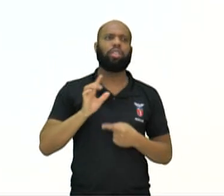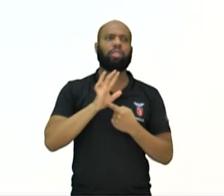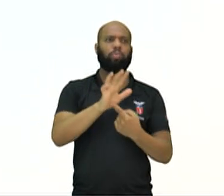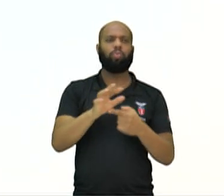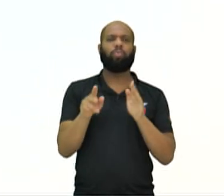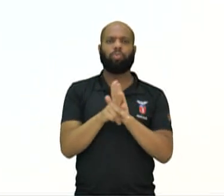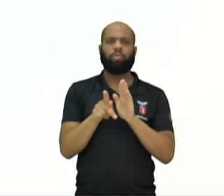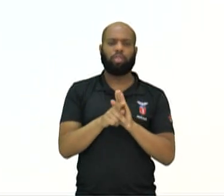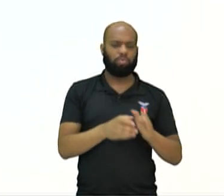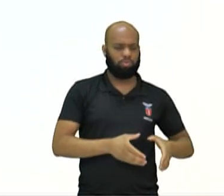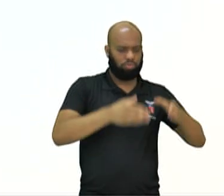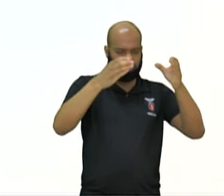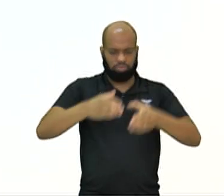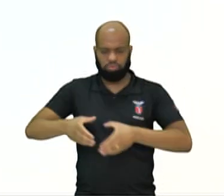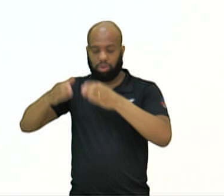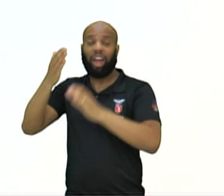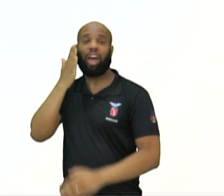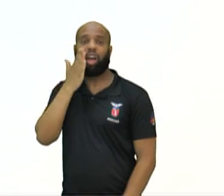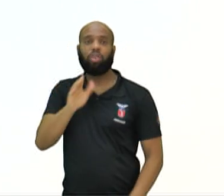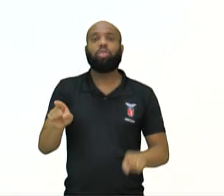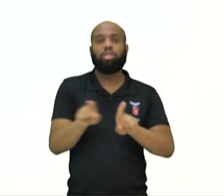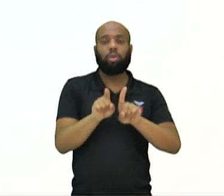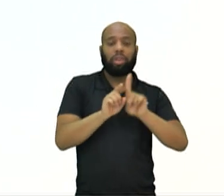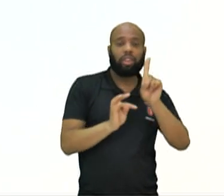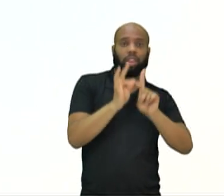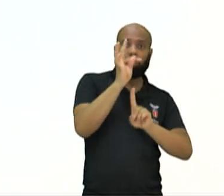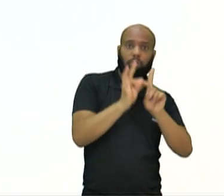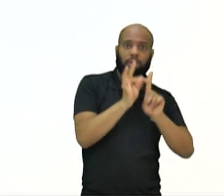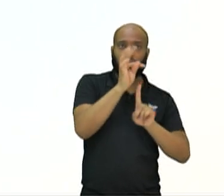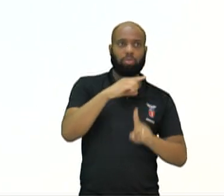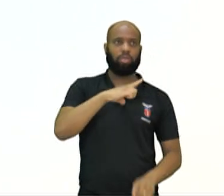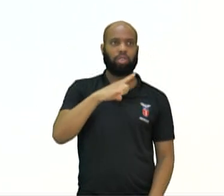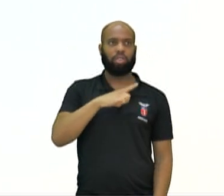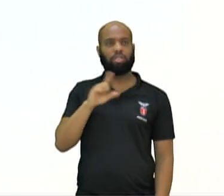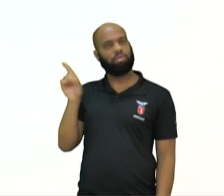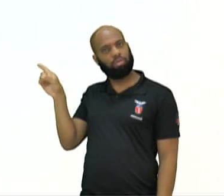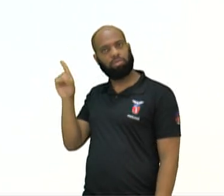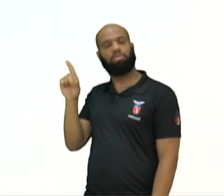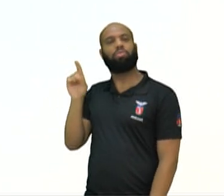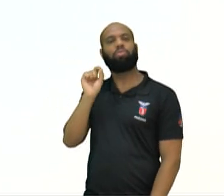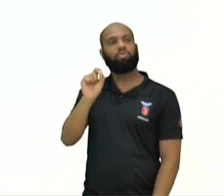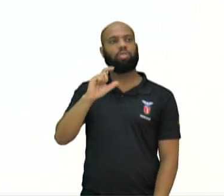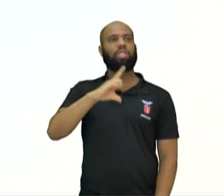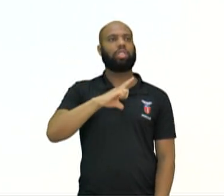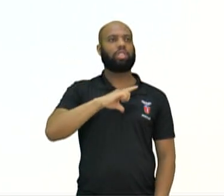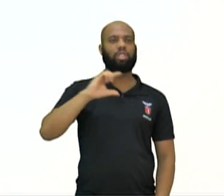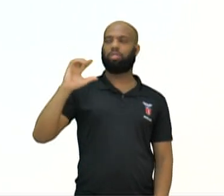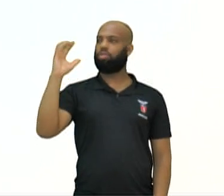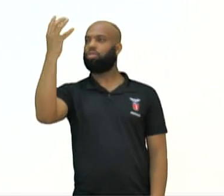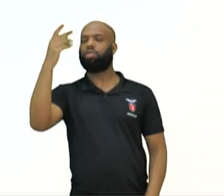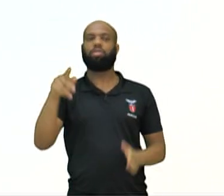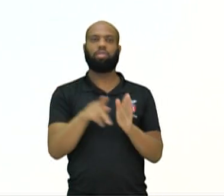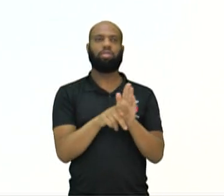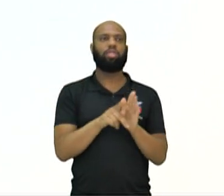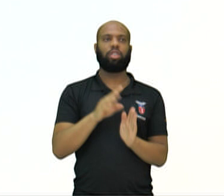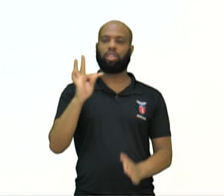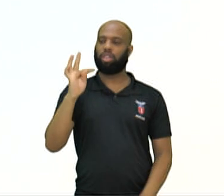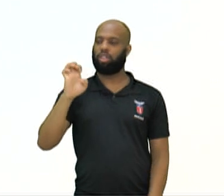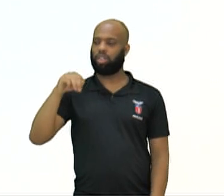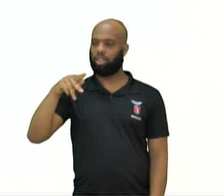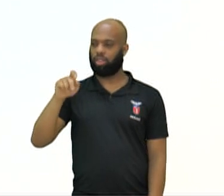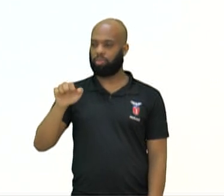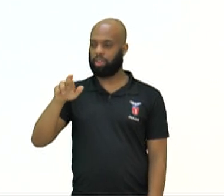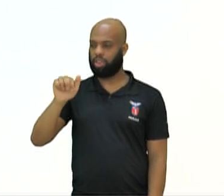aqui pelas barras azuis e a temperatura aqui, ó, nós temos então no clima temperado, nós